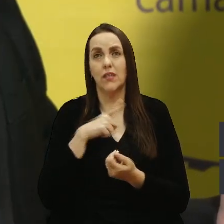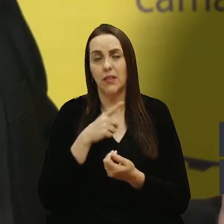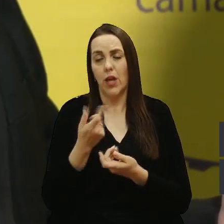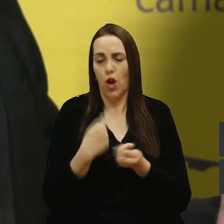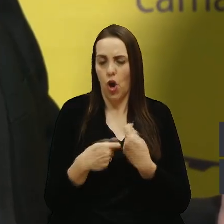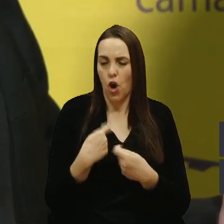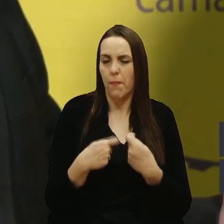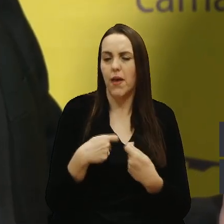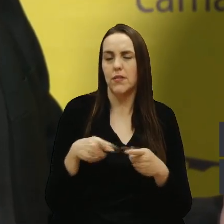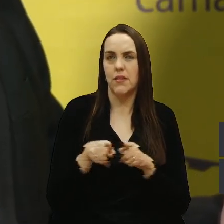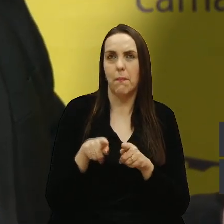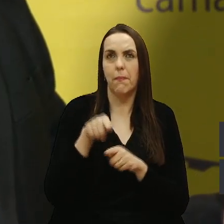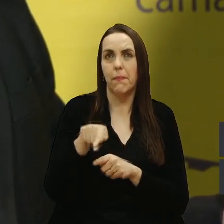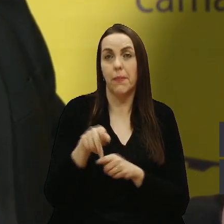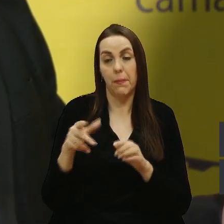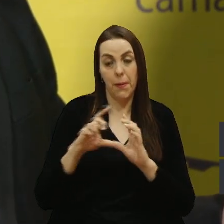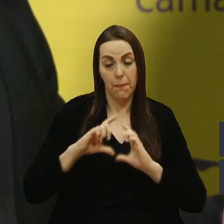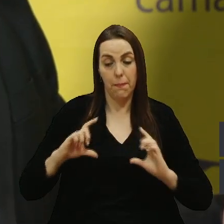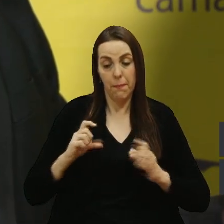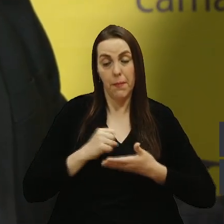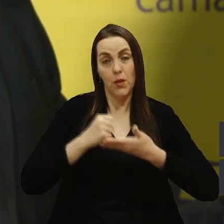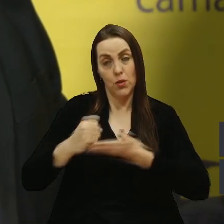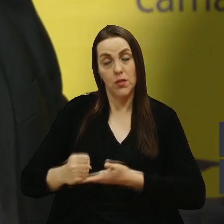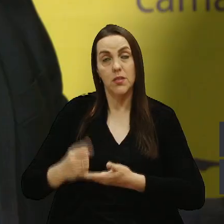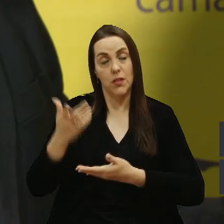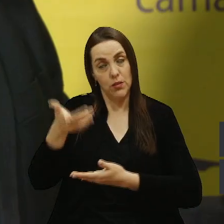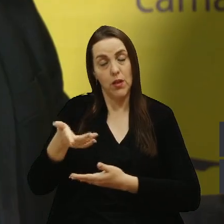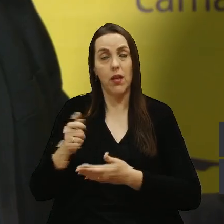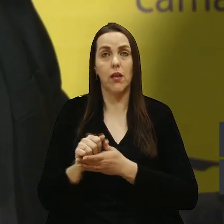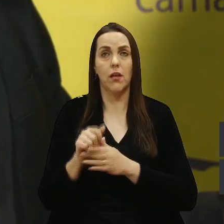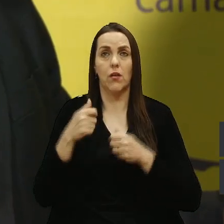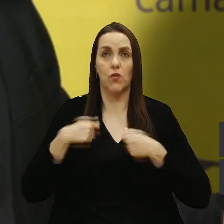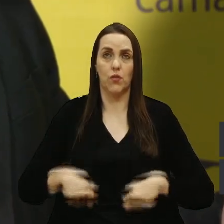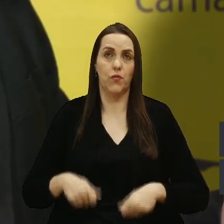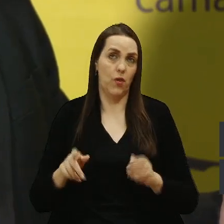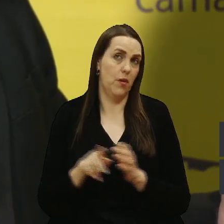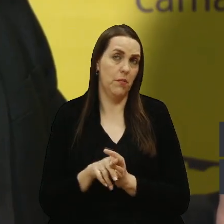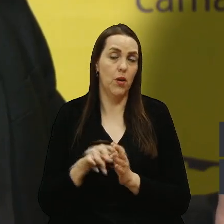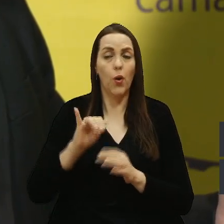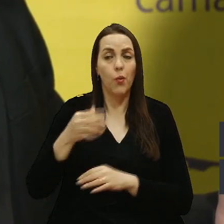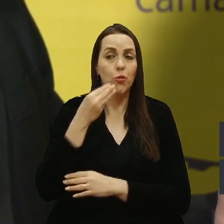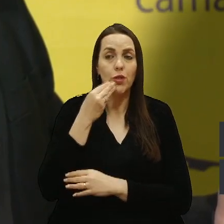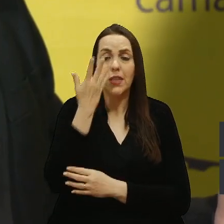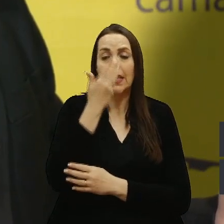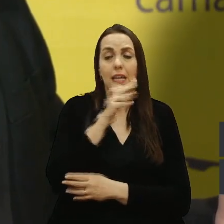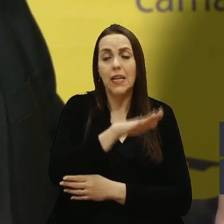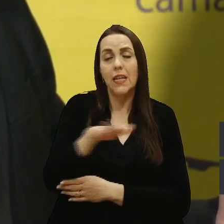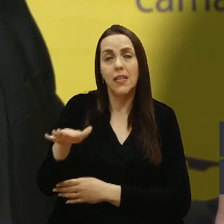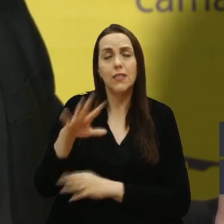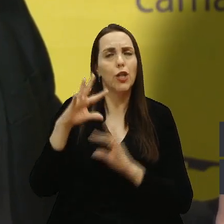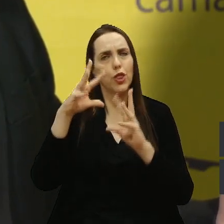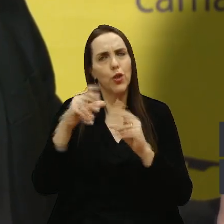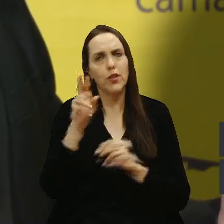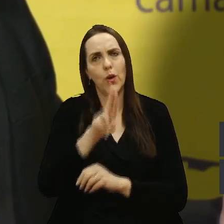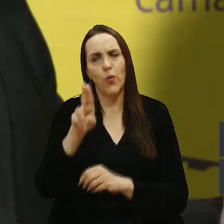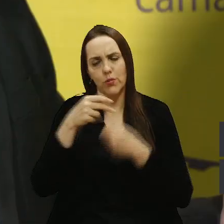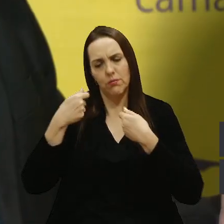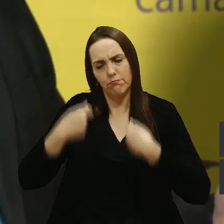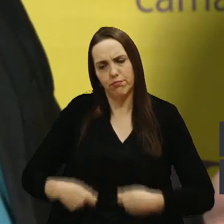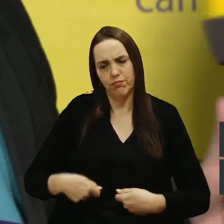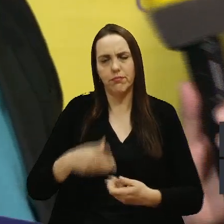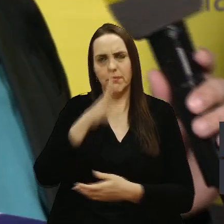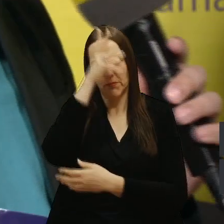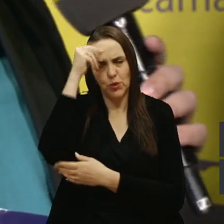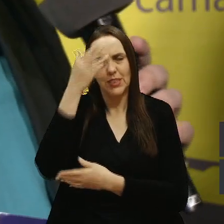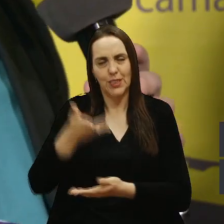comércio, para patrocinar esses uniformes aí e oportunizar que todas as crianças estejam uniformizadas no nosso município.